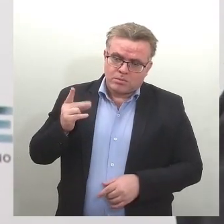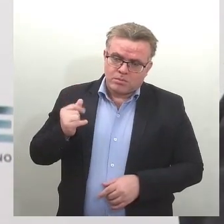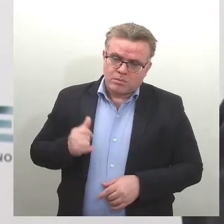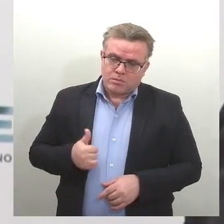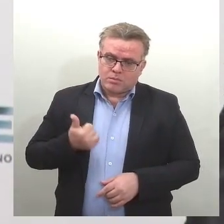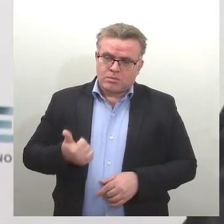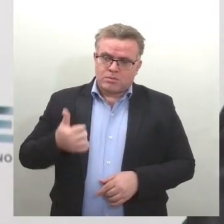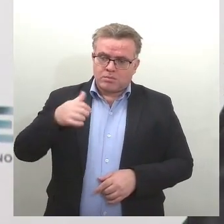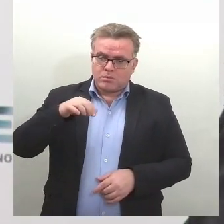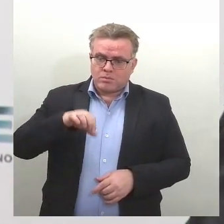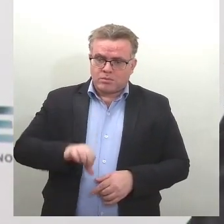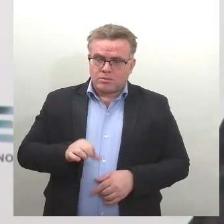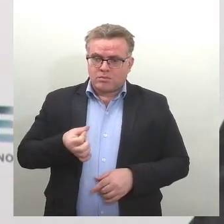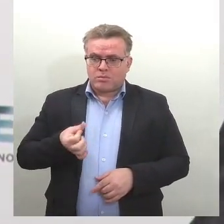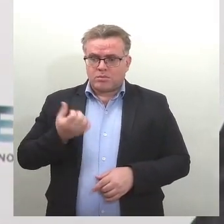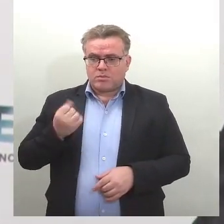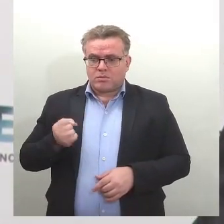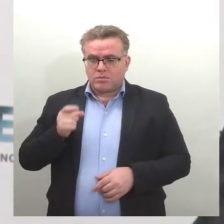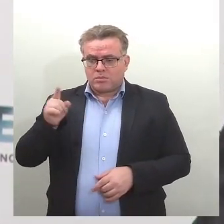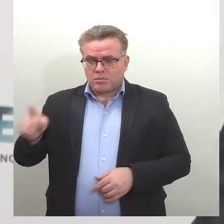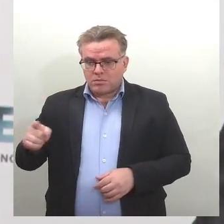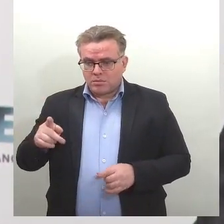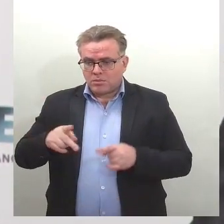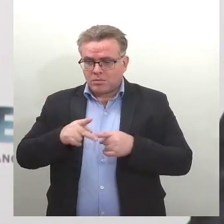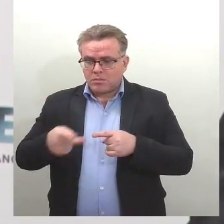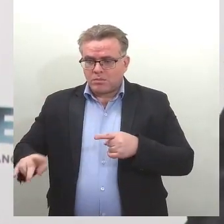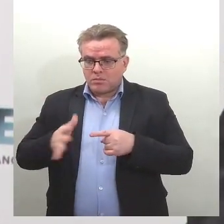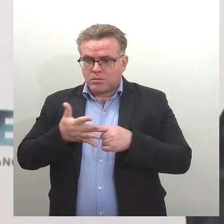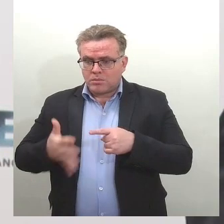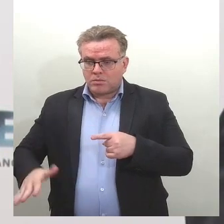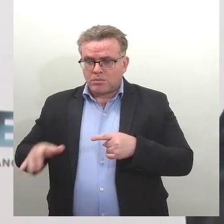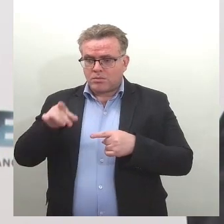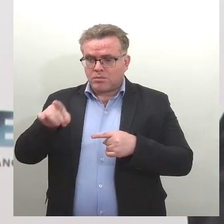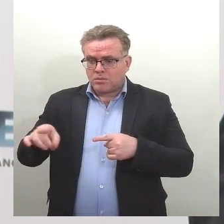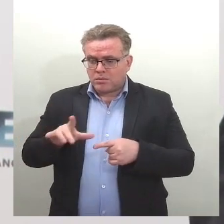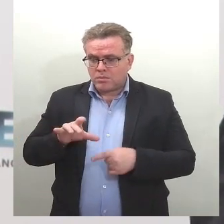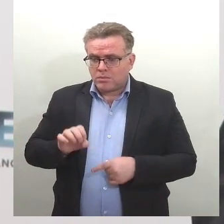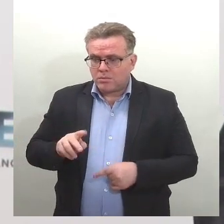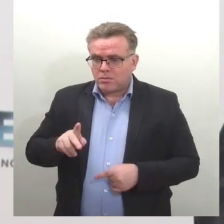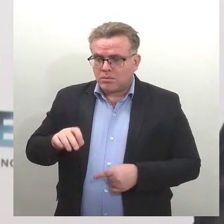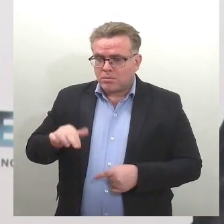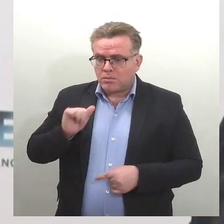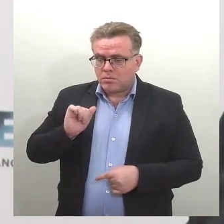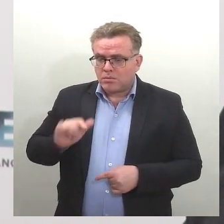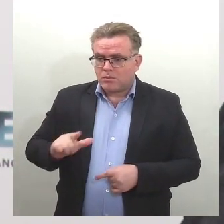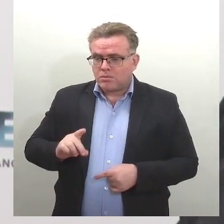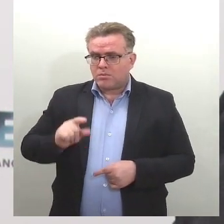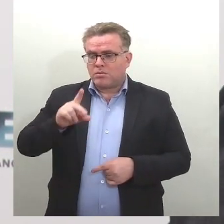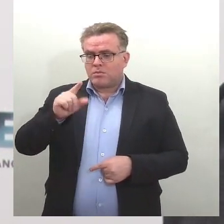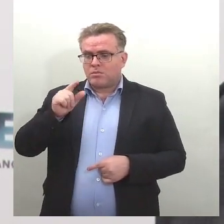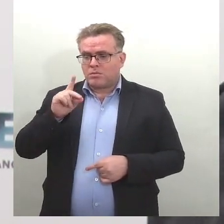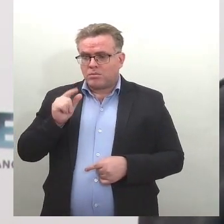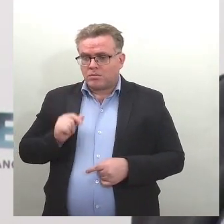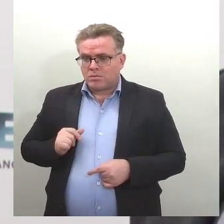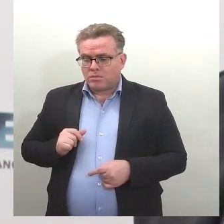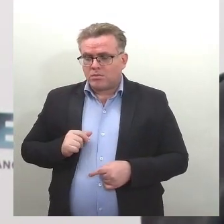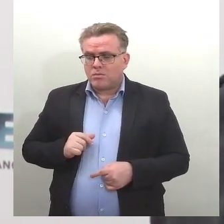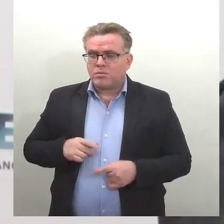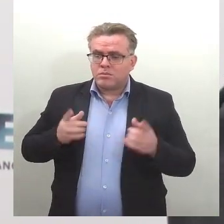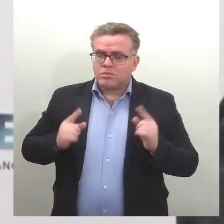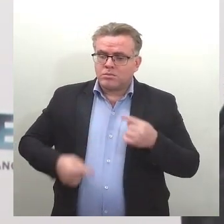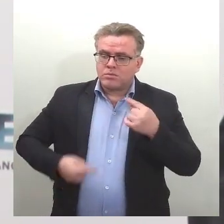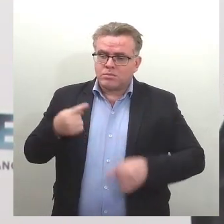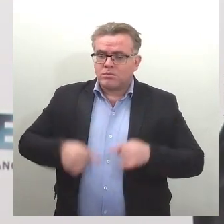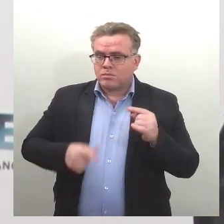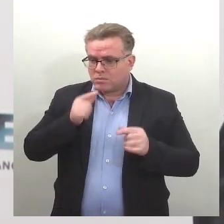Folha, no governo itinerante de Lorival Batista. Quer dizer, mais de meio século que se discute a questão de água para o sertão, de pipas e